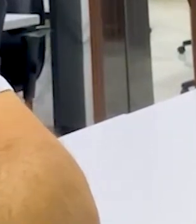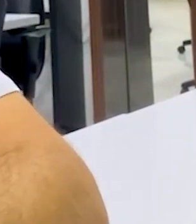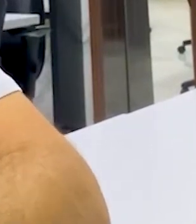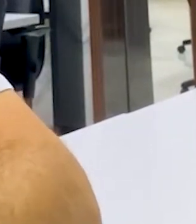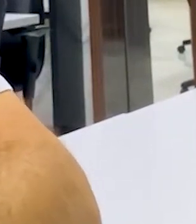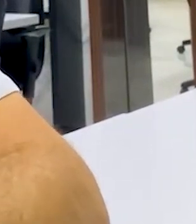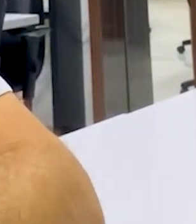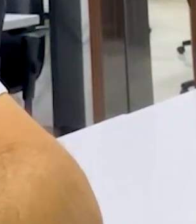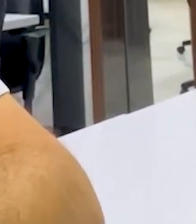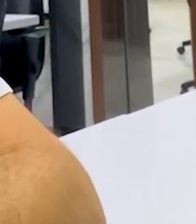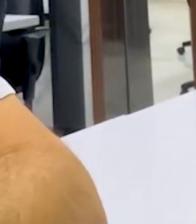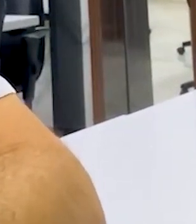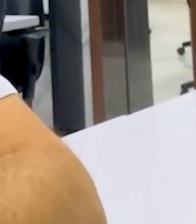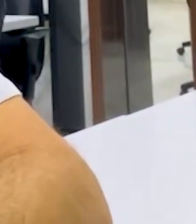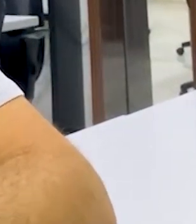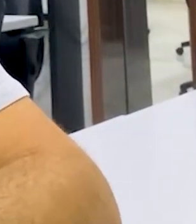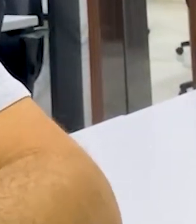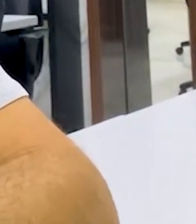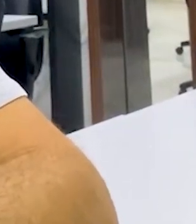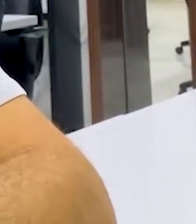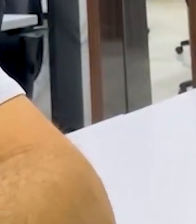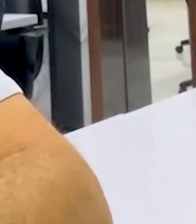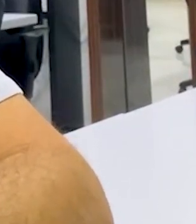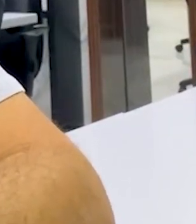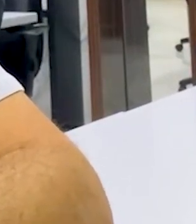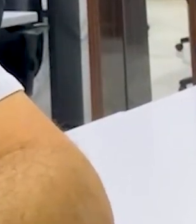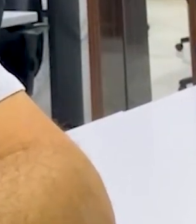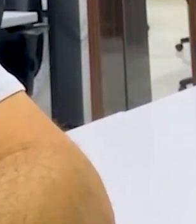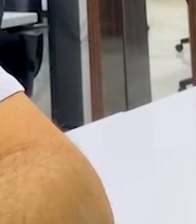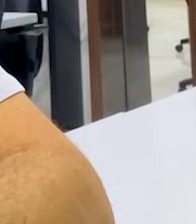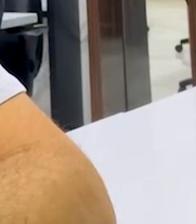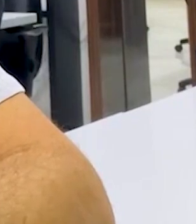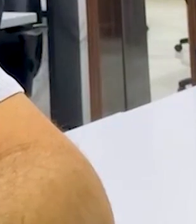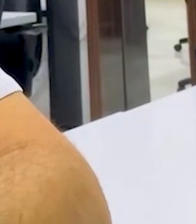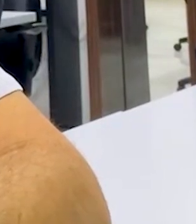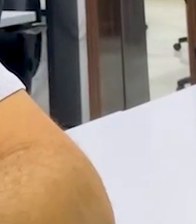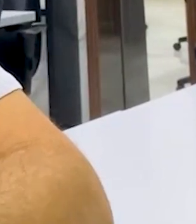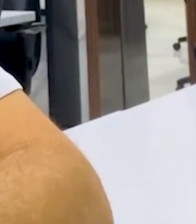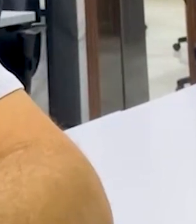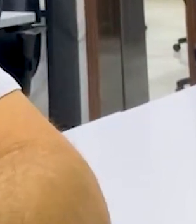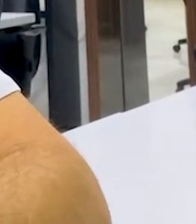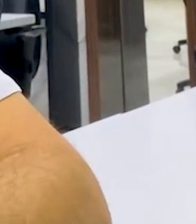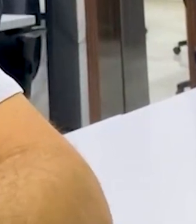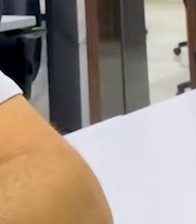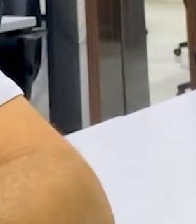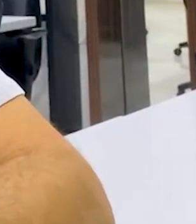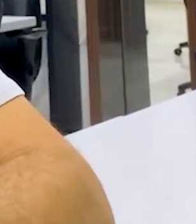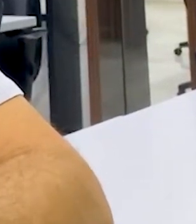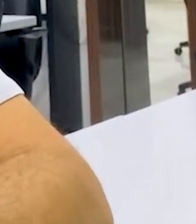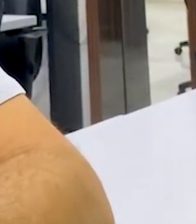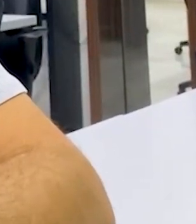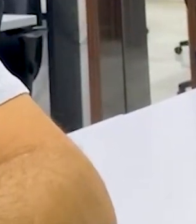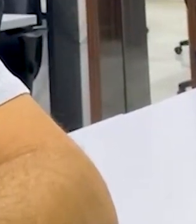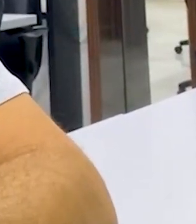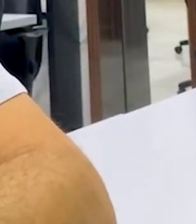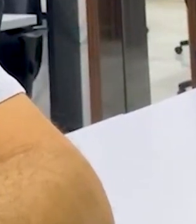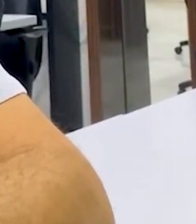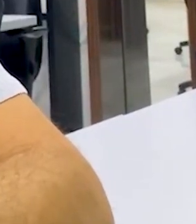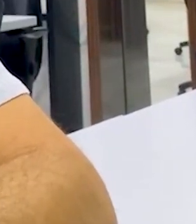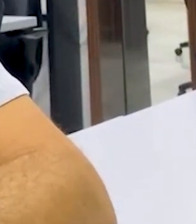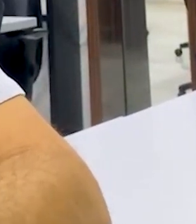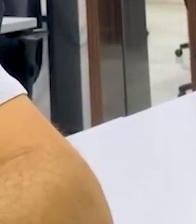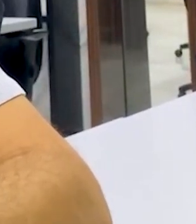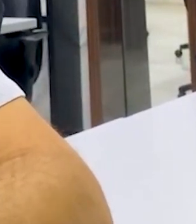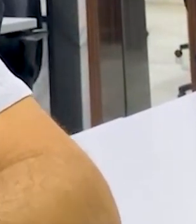nova unidade educacional, que atenderá a faixa etária de 0 a 5 anos de idade, faixa etária da educação infantil, dividida